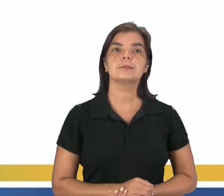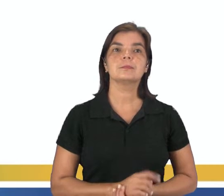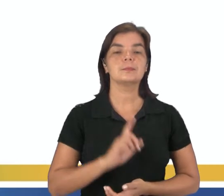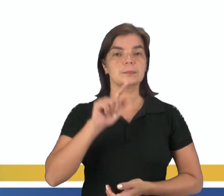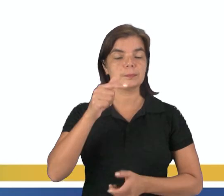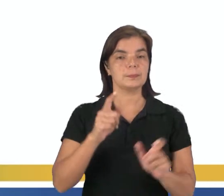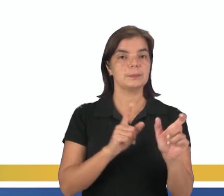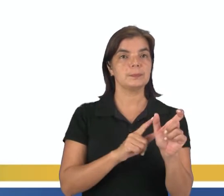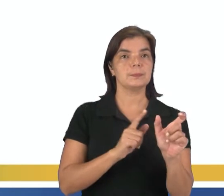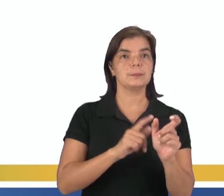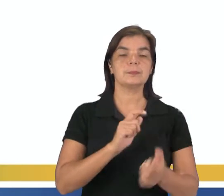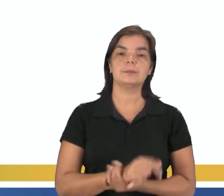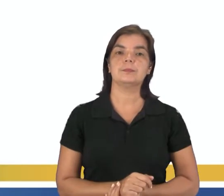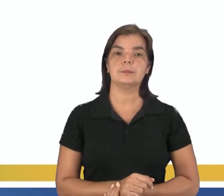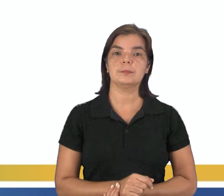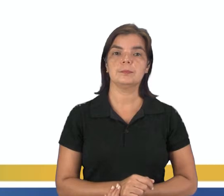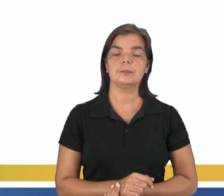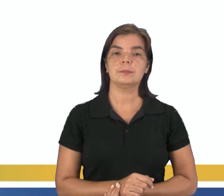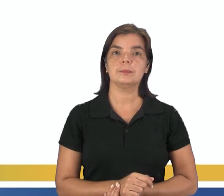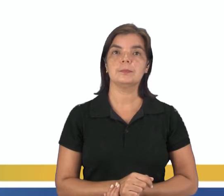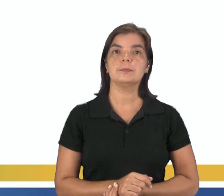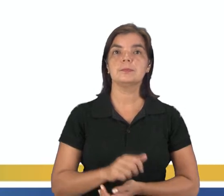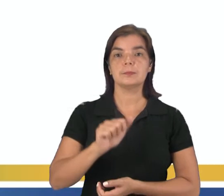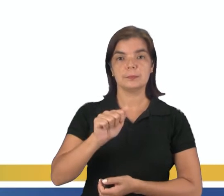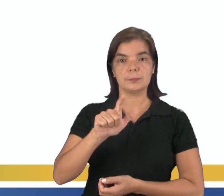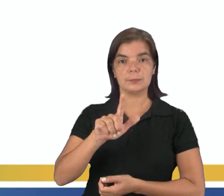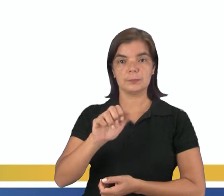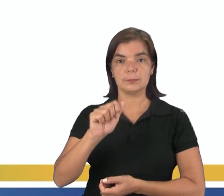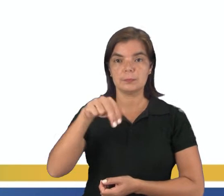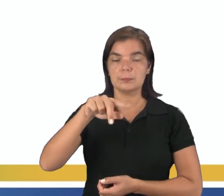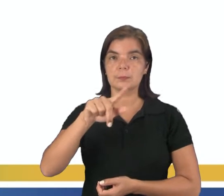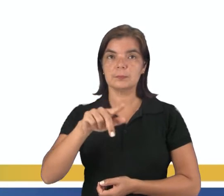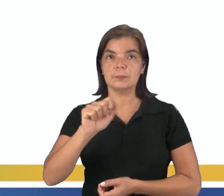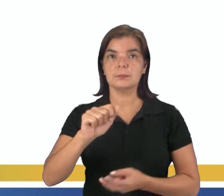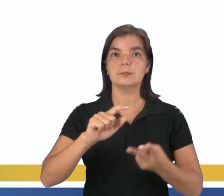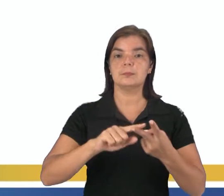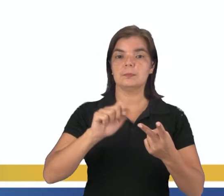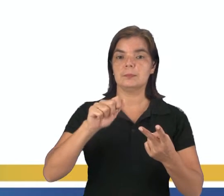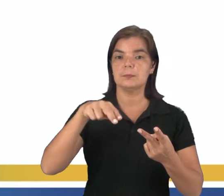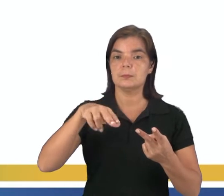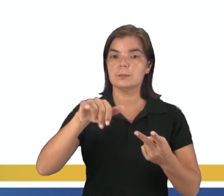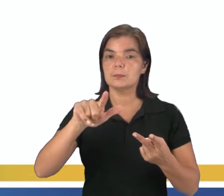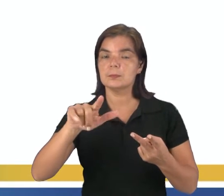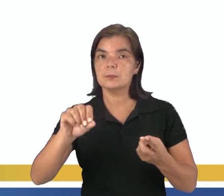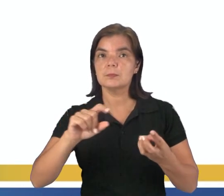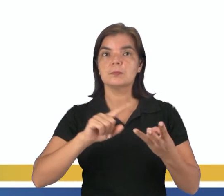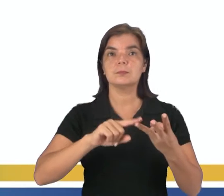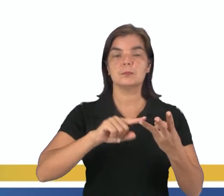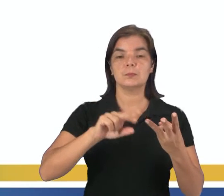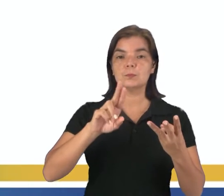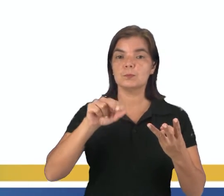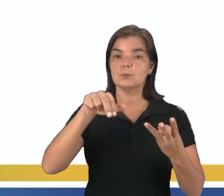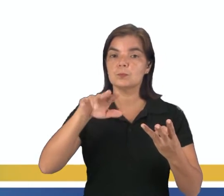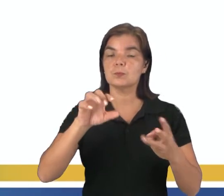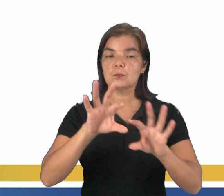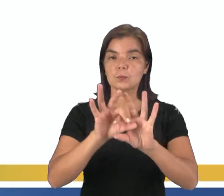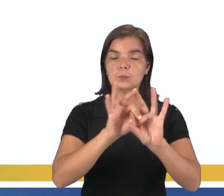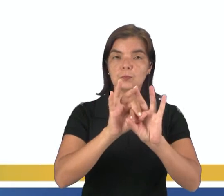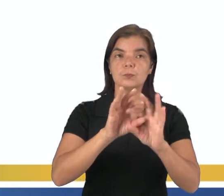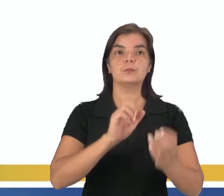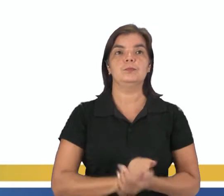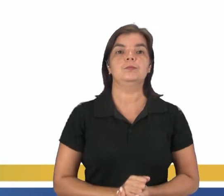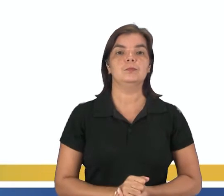As próximas palavras são aliança, anillo e unión. Los amigos firmaron una